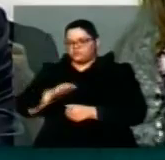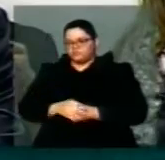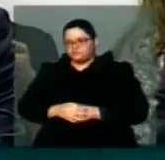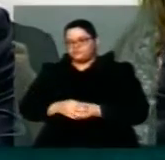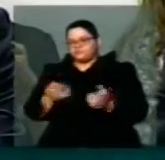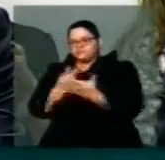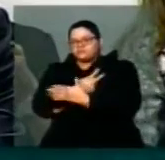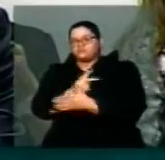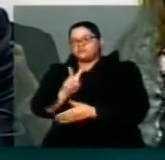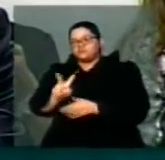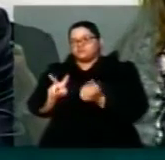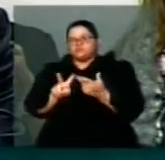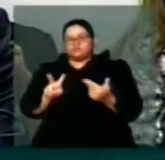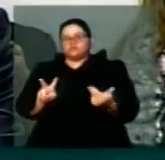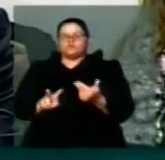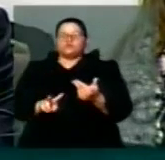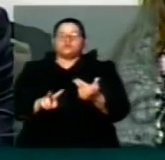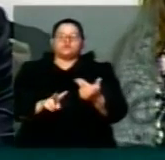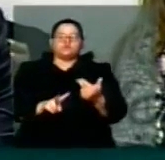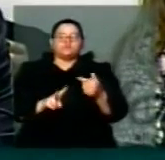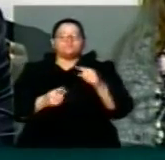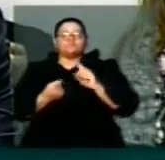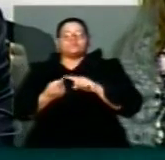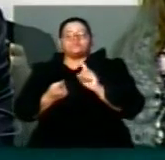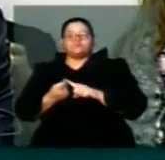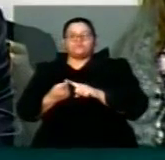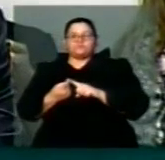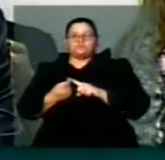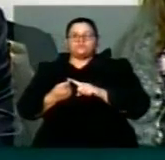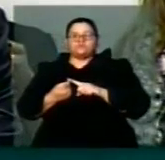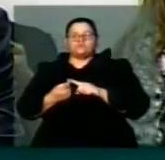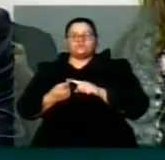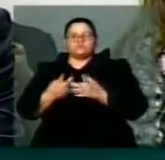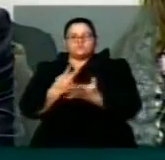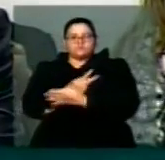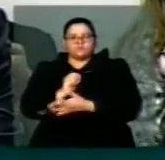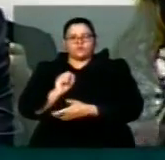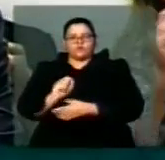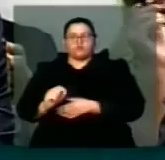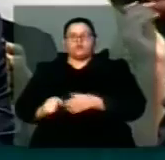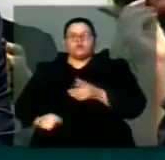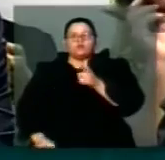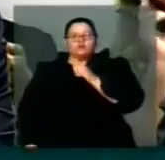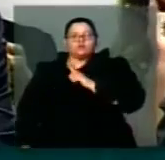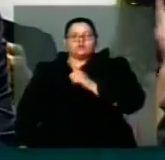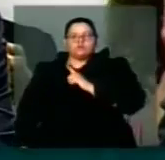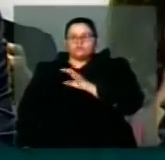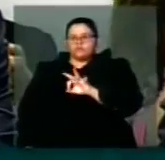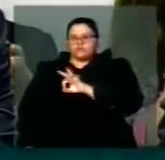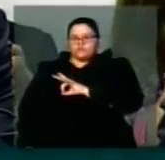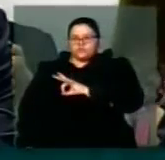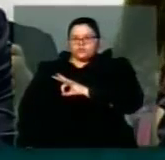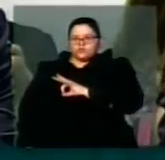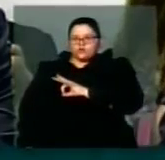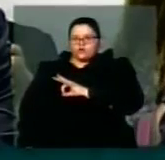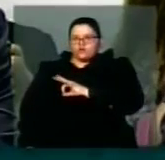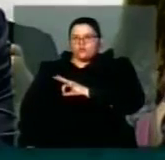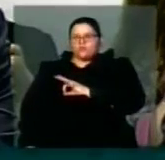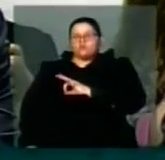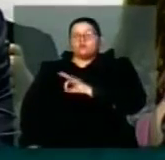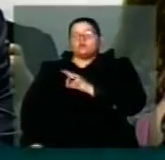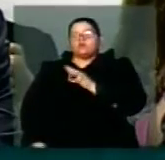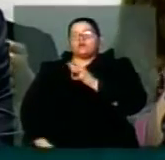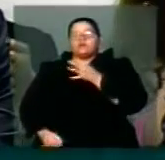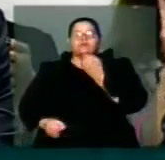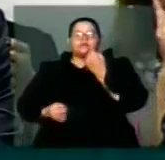Um deles, o vazamento do tal depoimento do policial, que eu vou atacar no seu detalhe aqui,